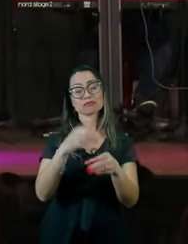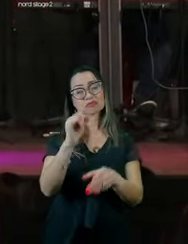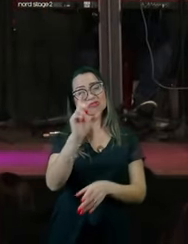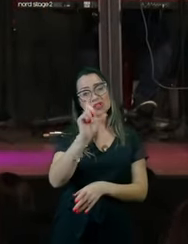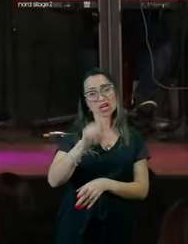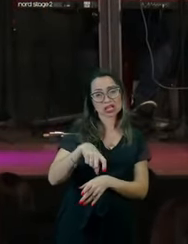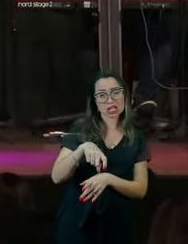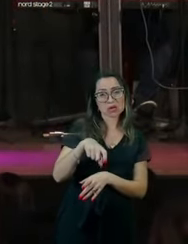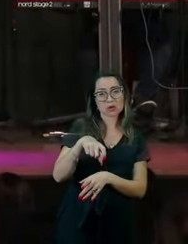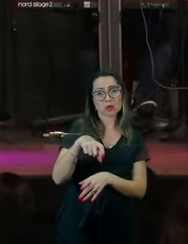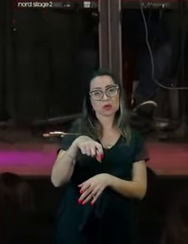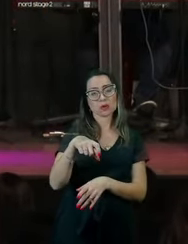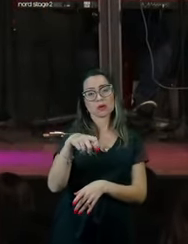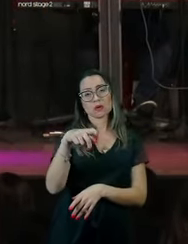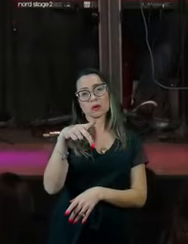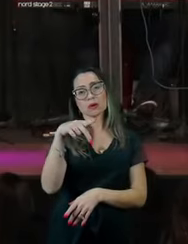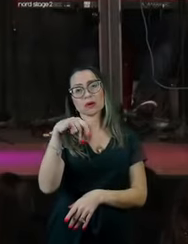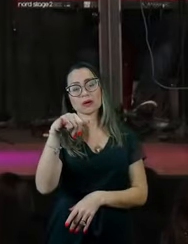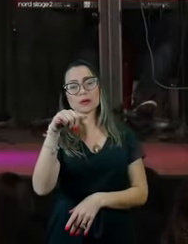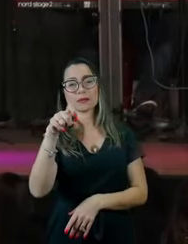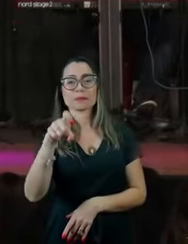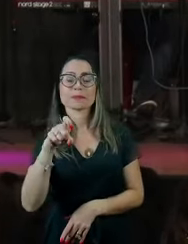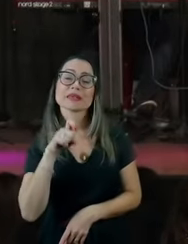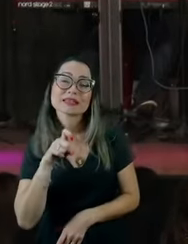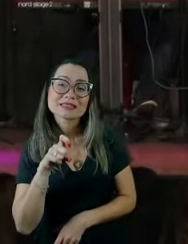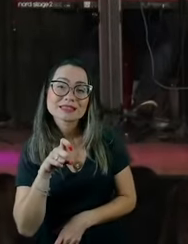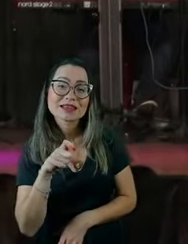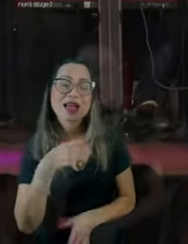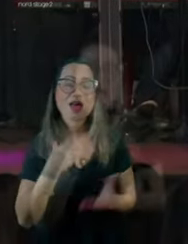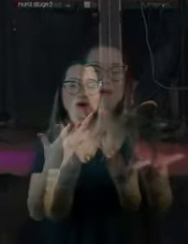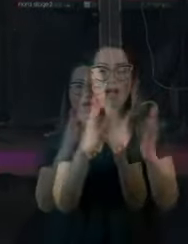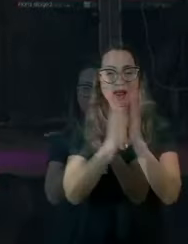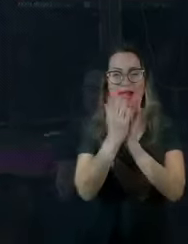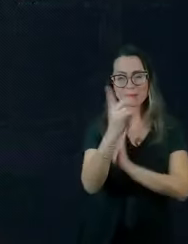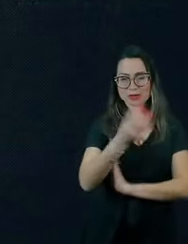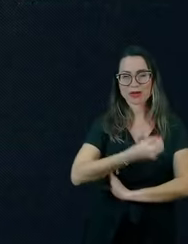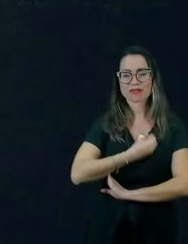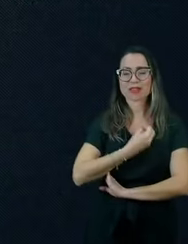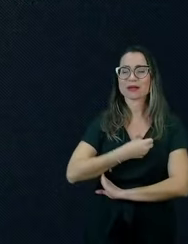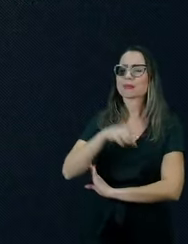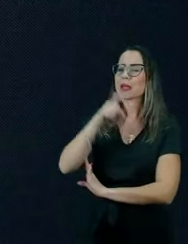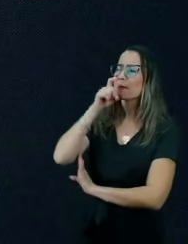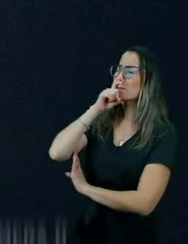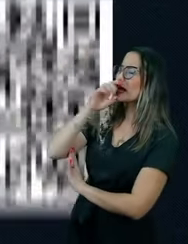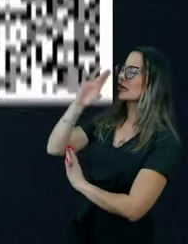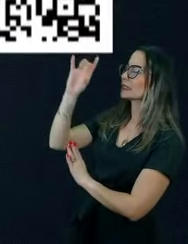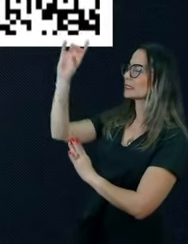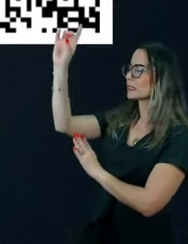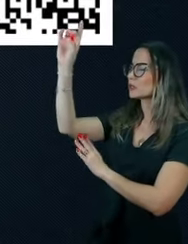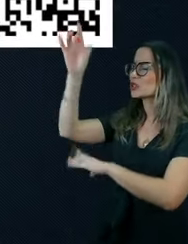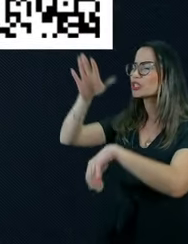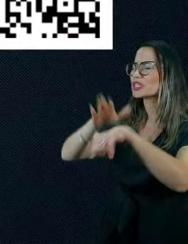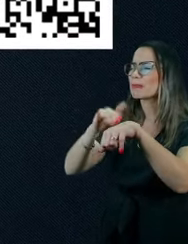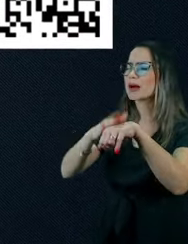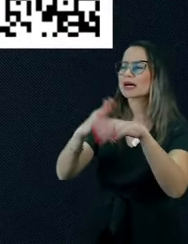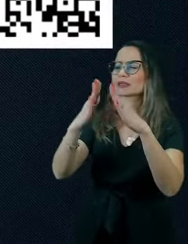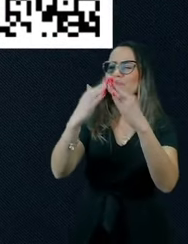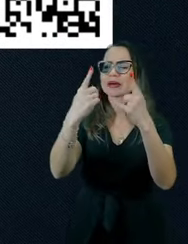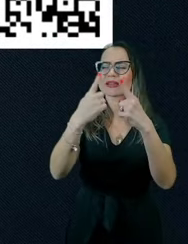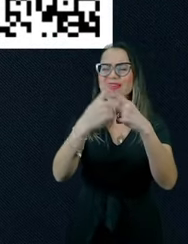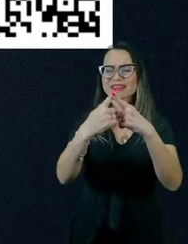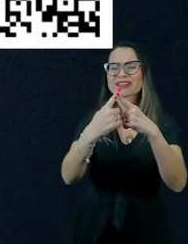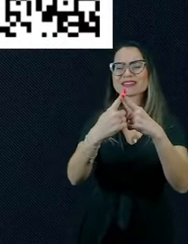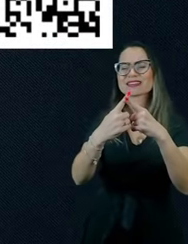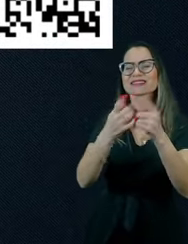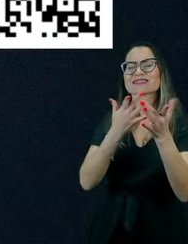cartão, Pix, quero orar por você. Pai, o Senhor tem chamado uma igreja generosa, uma igreja que caminha